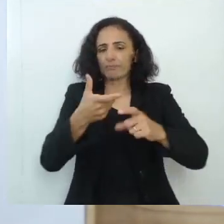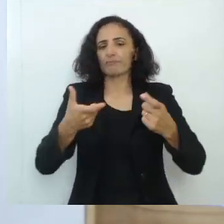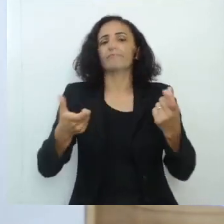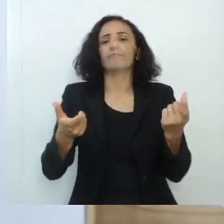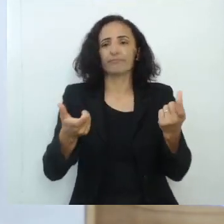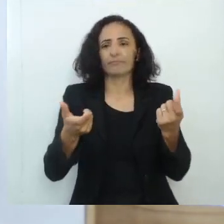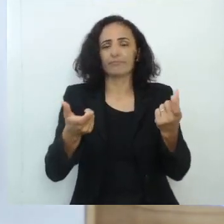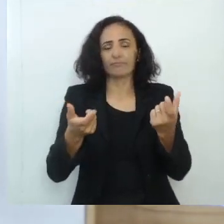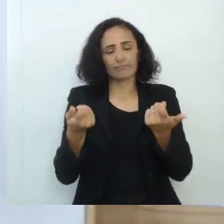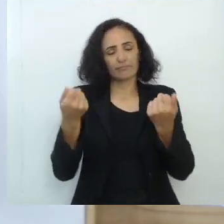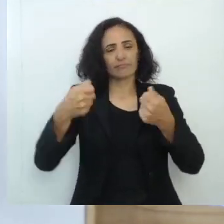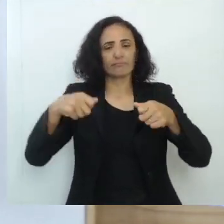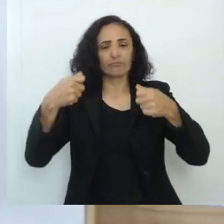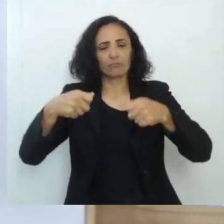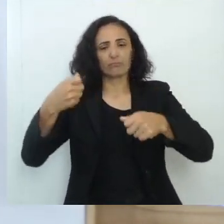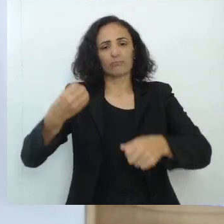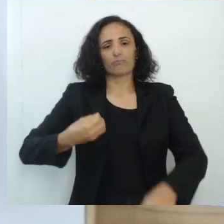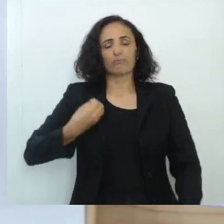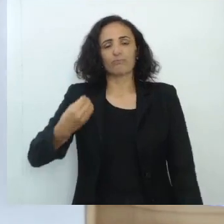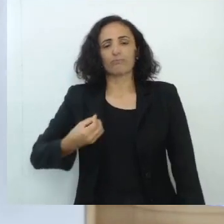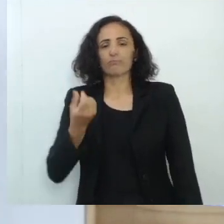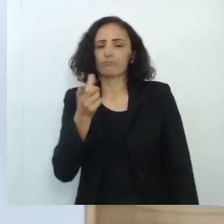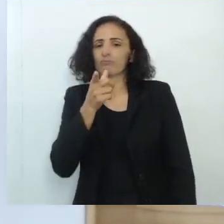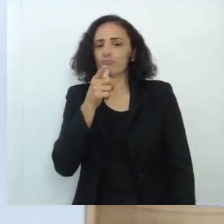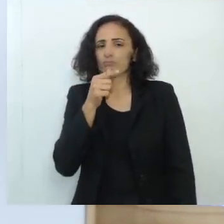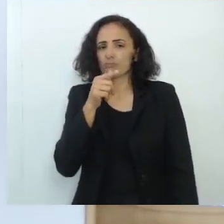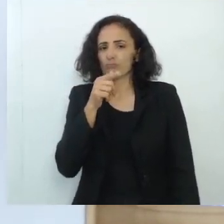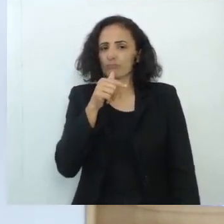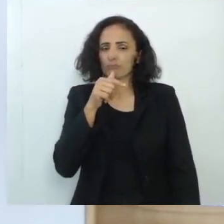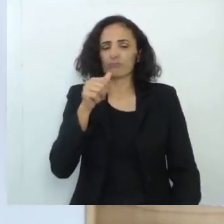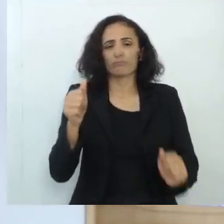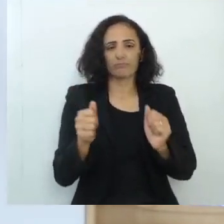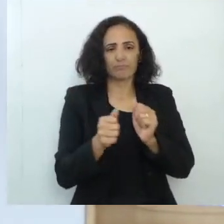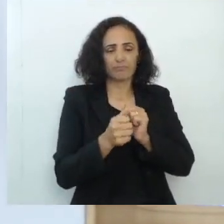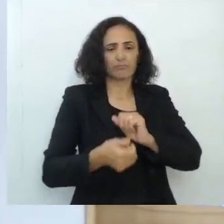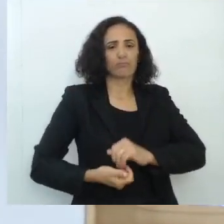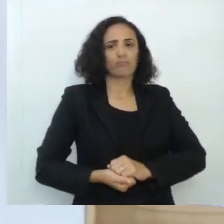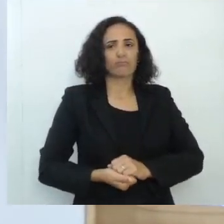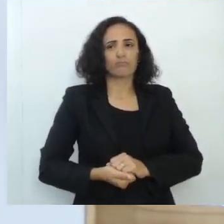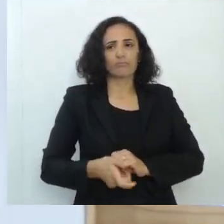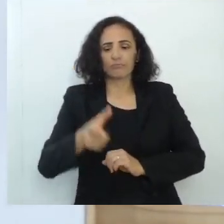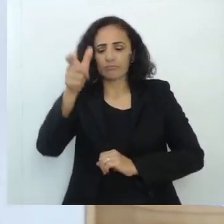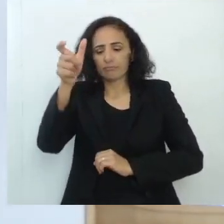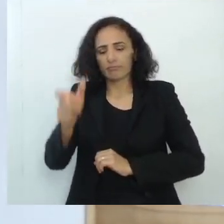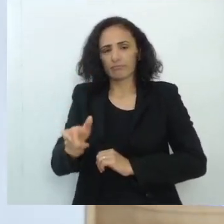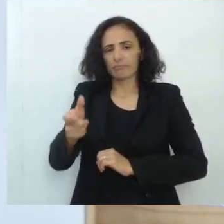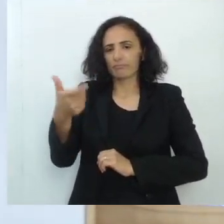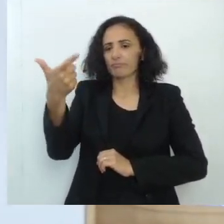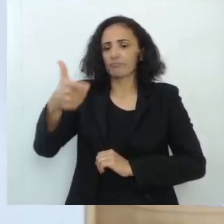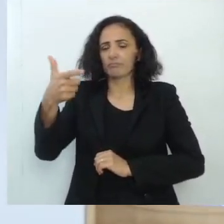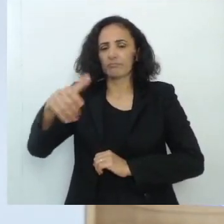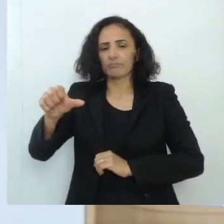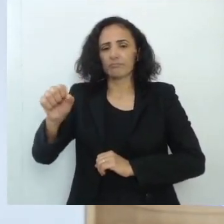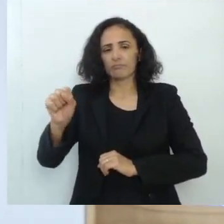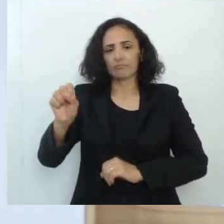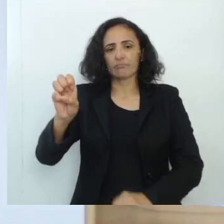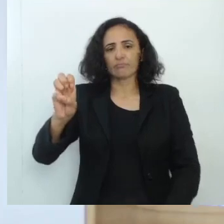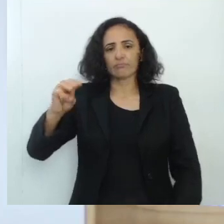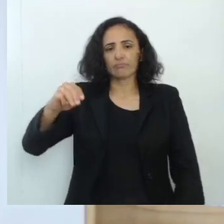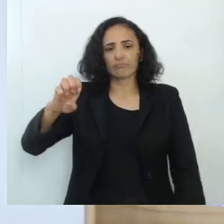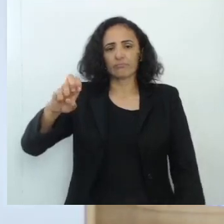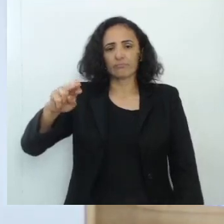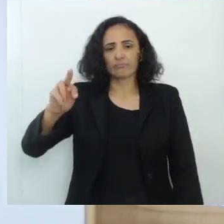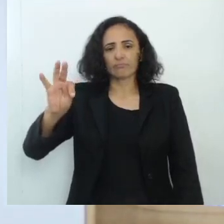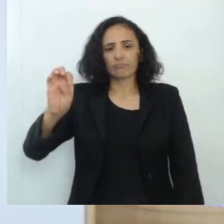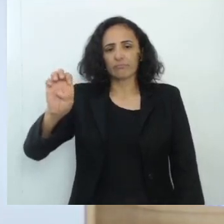da água para a fecundação. Ou seja, como ela não forma semente, você vai ter que ter água